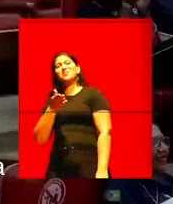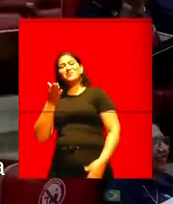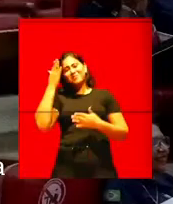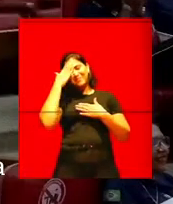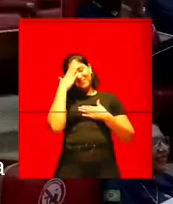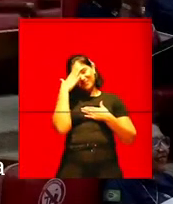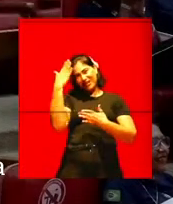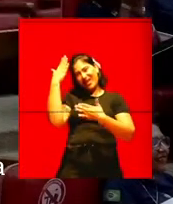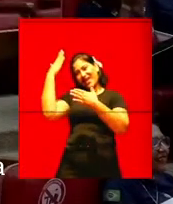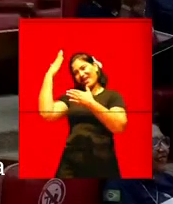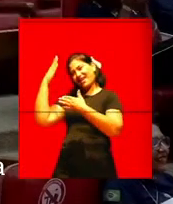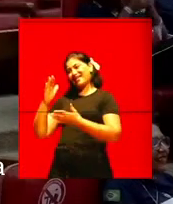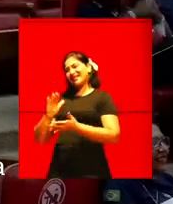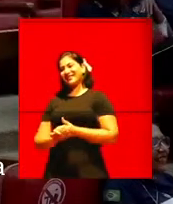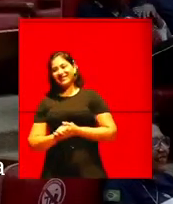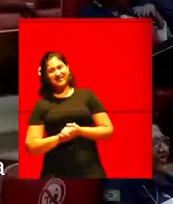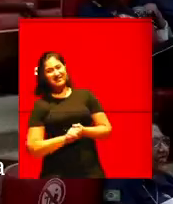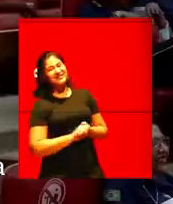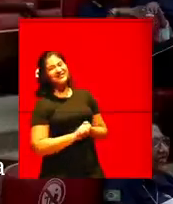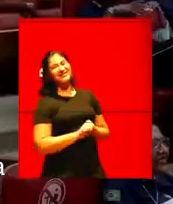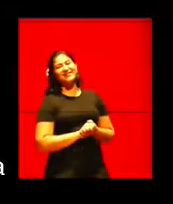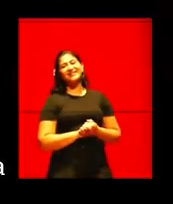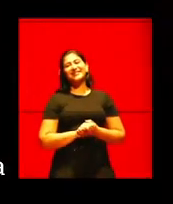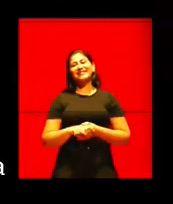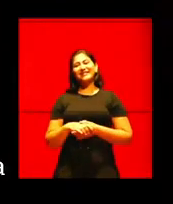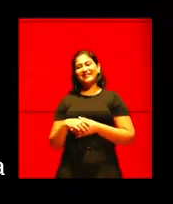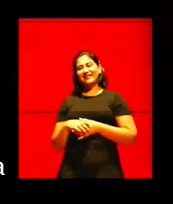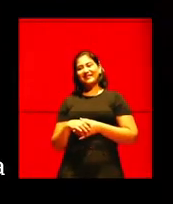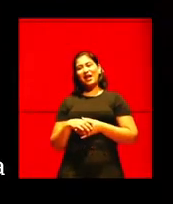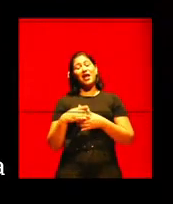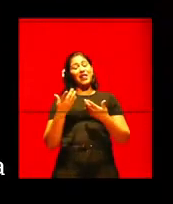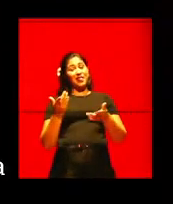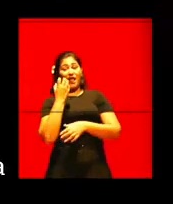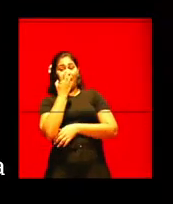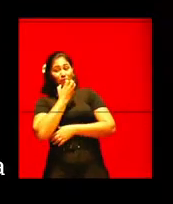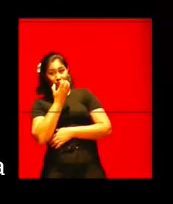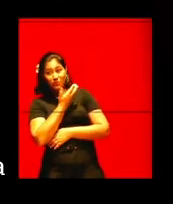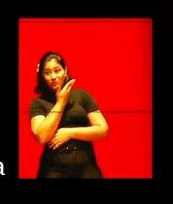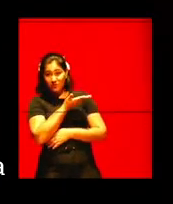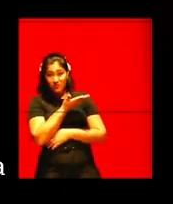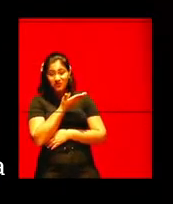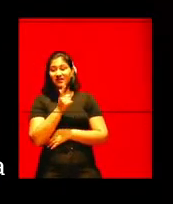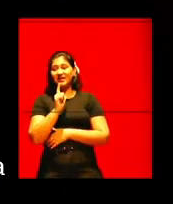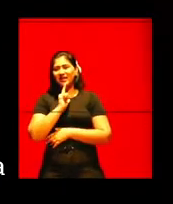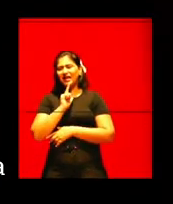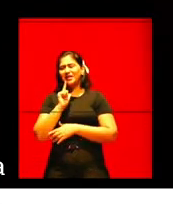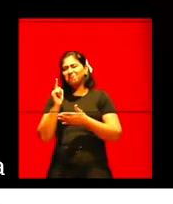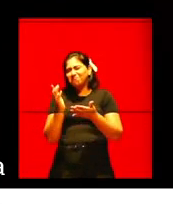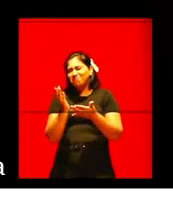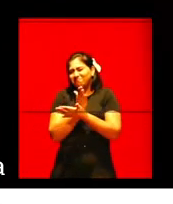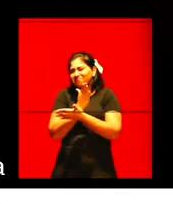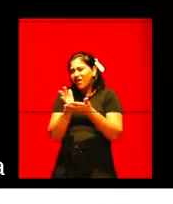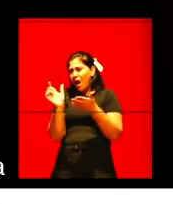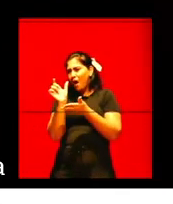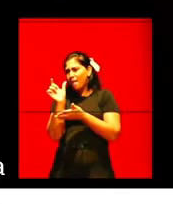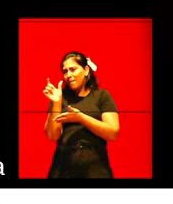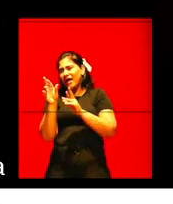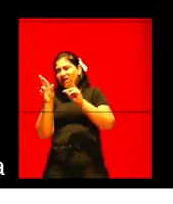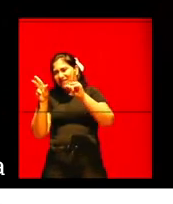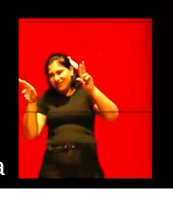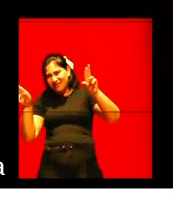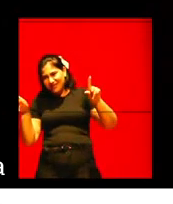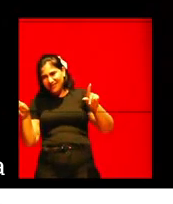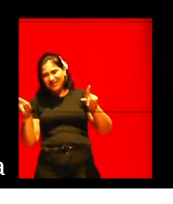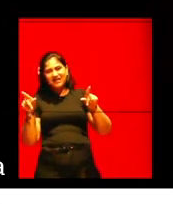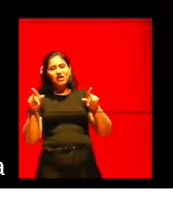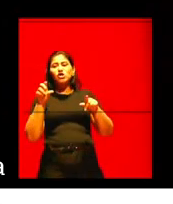Obrigada, gente. Então, essa música, gente, ela tem algumas óio,